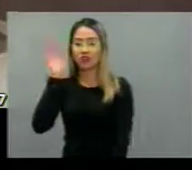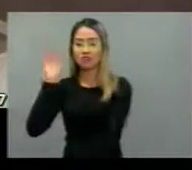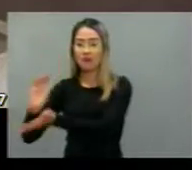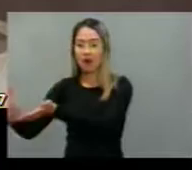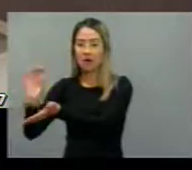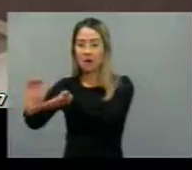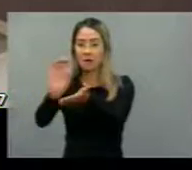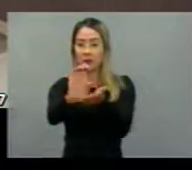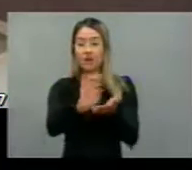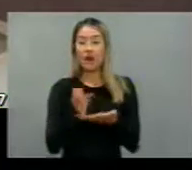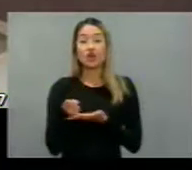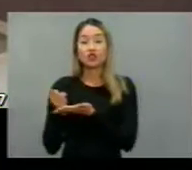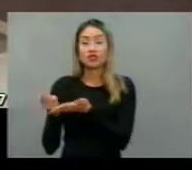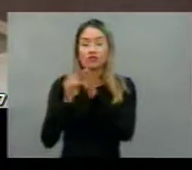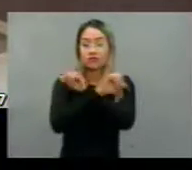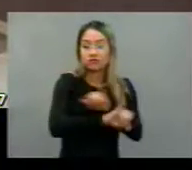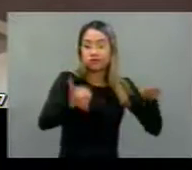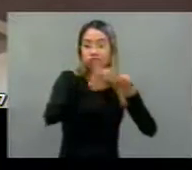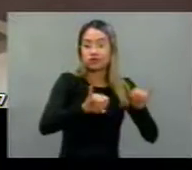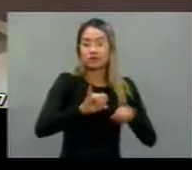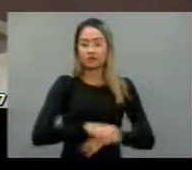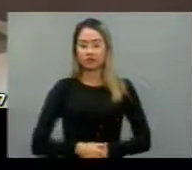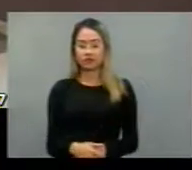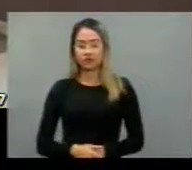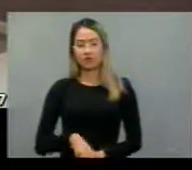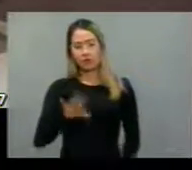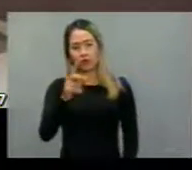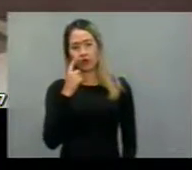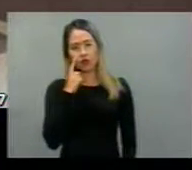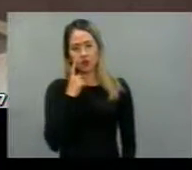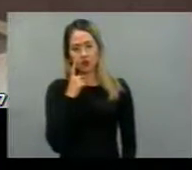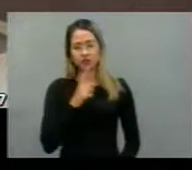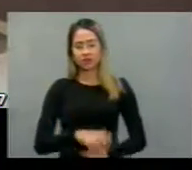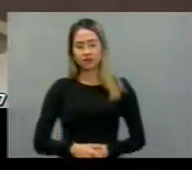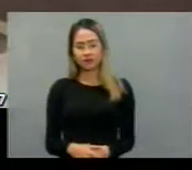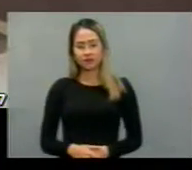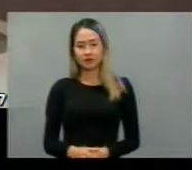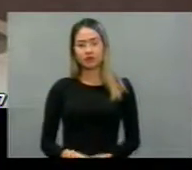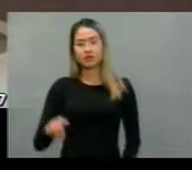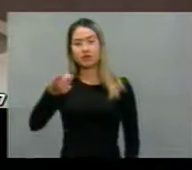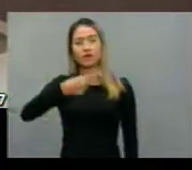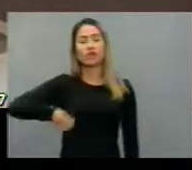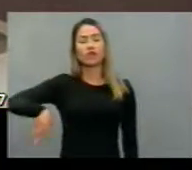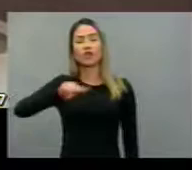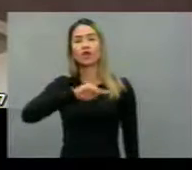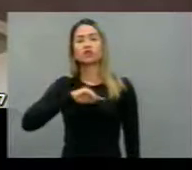100 deputados federais. Então, vejam, nós aqui,